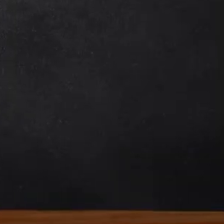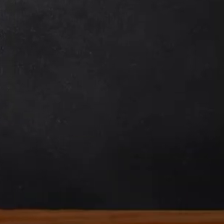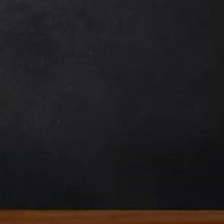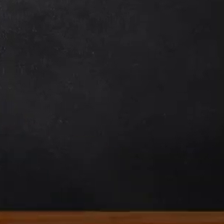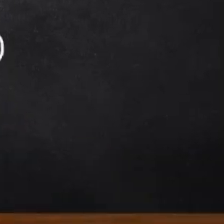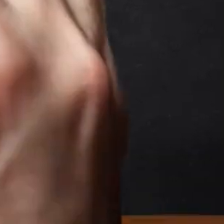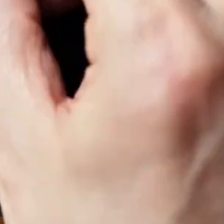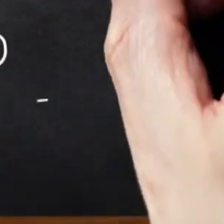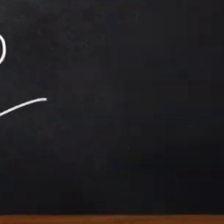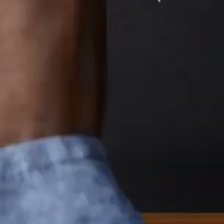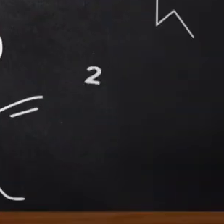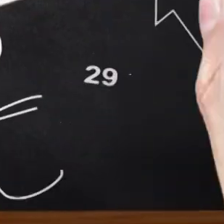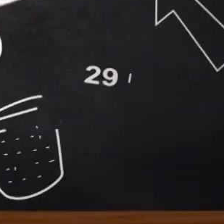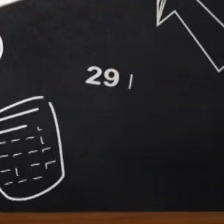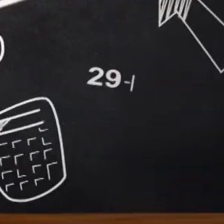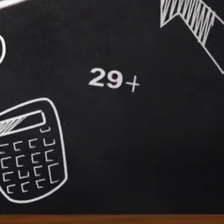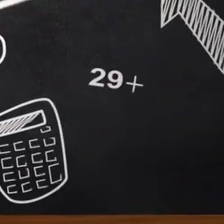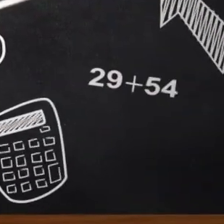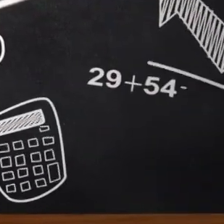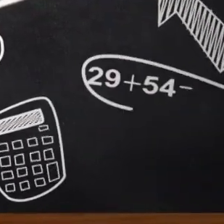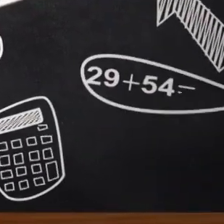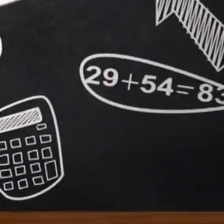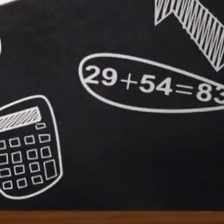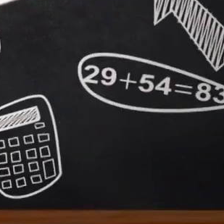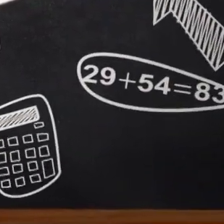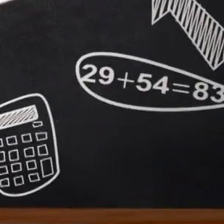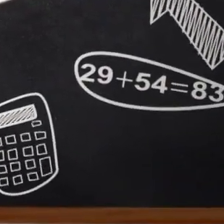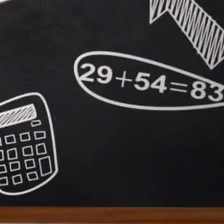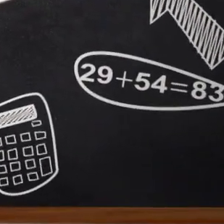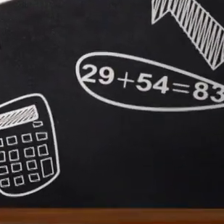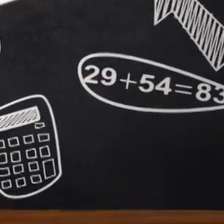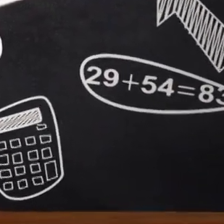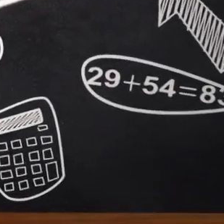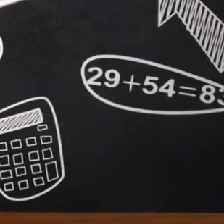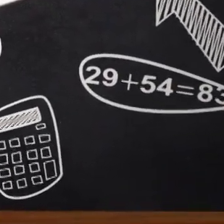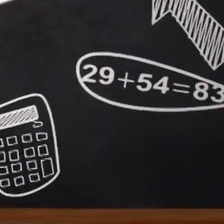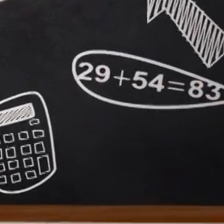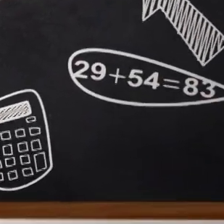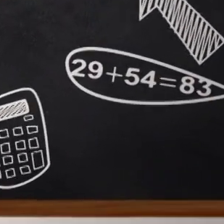E aí E aí